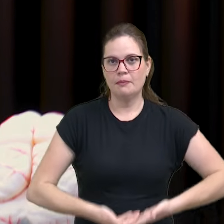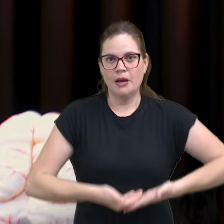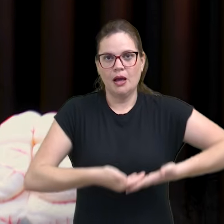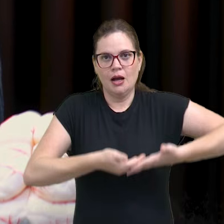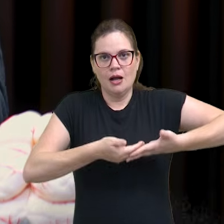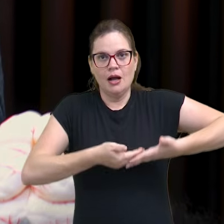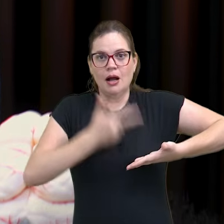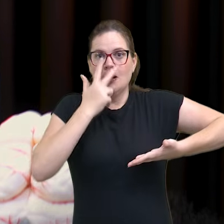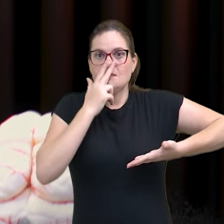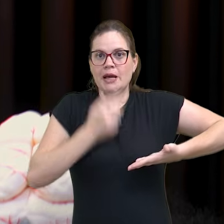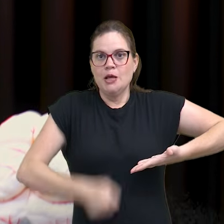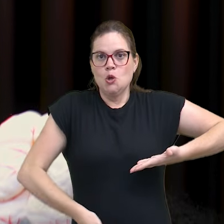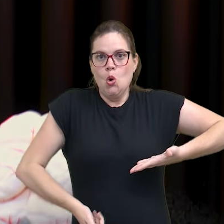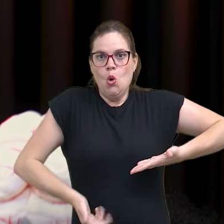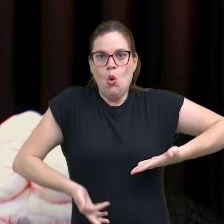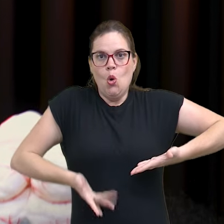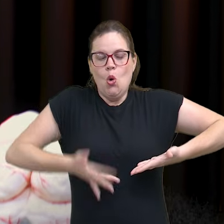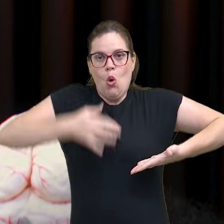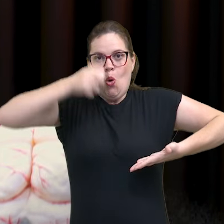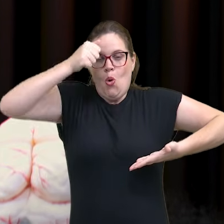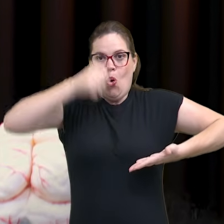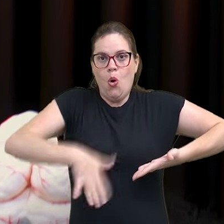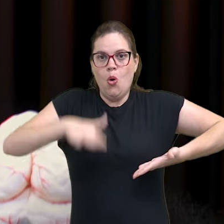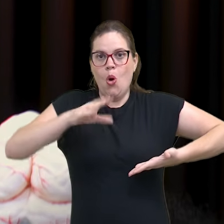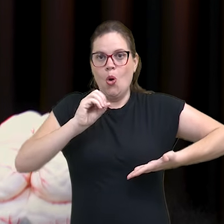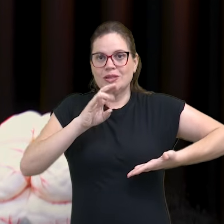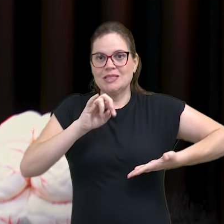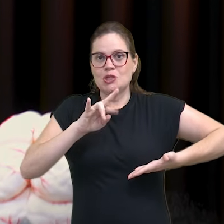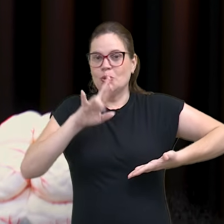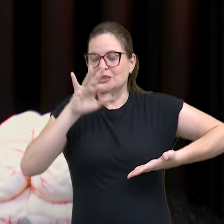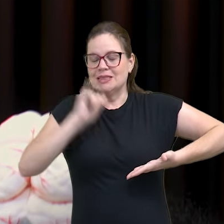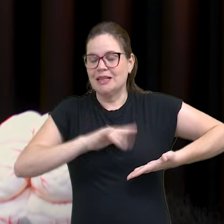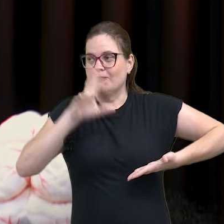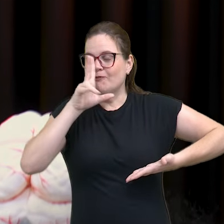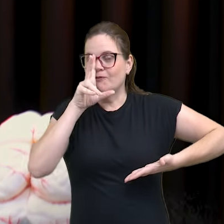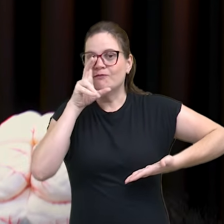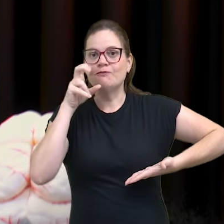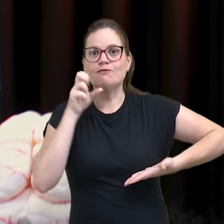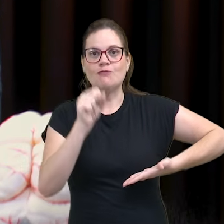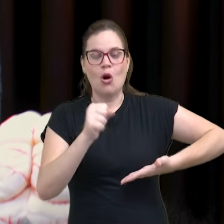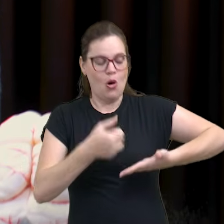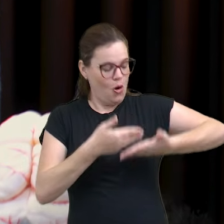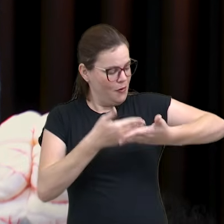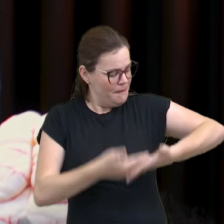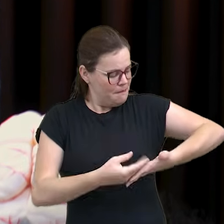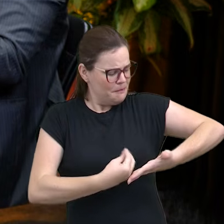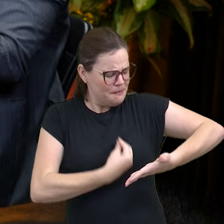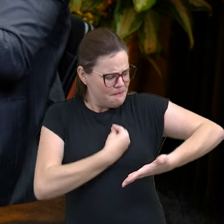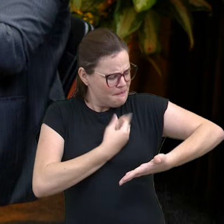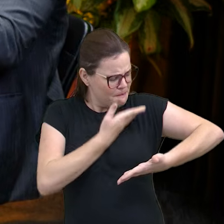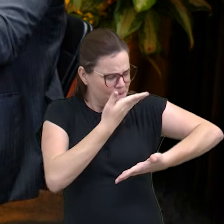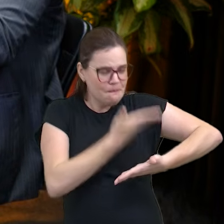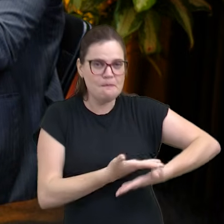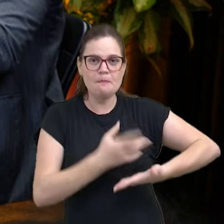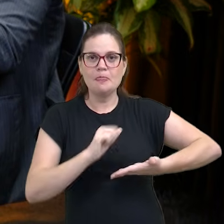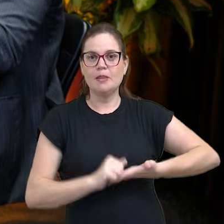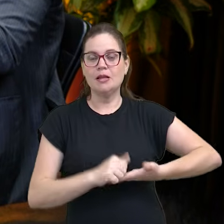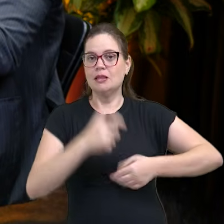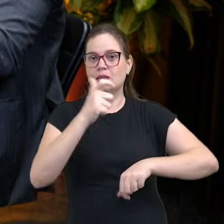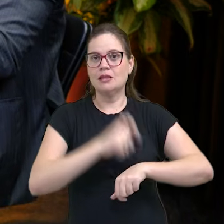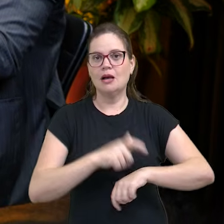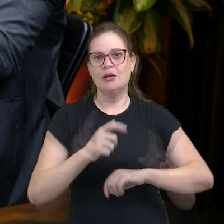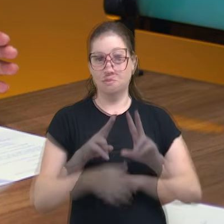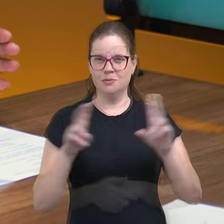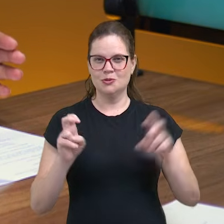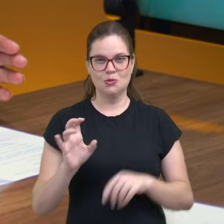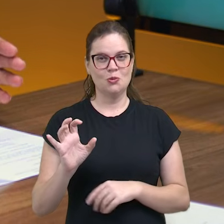tem uma descarga de ocitocina grandiosa. E é conhecida aí como o hormônio do amor, né? Muito bem. Por